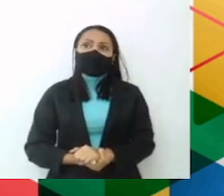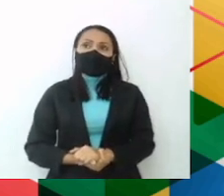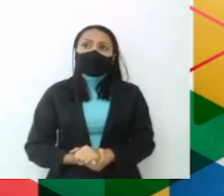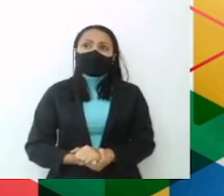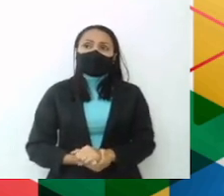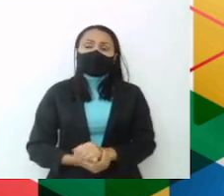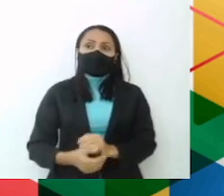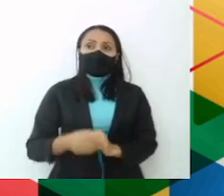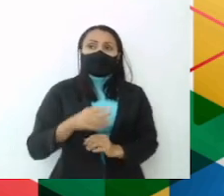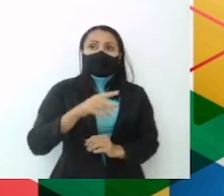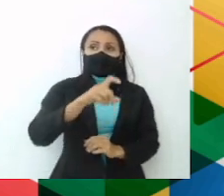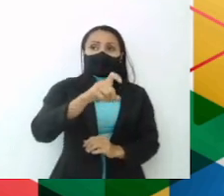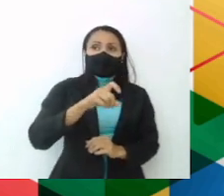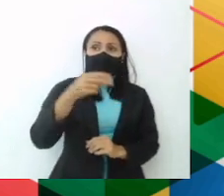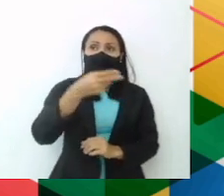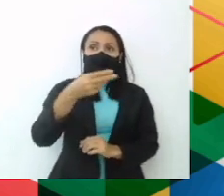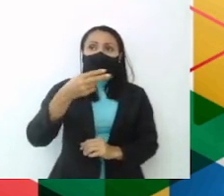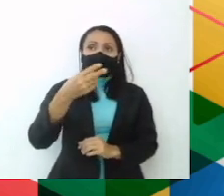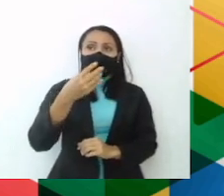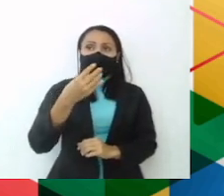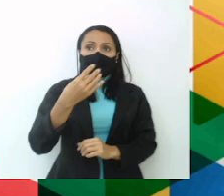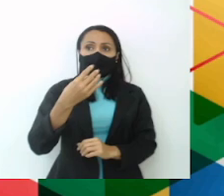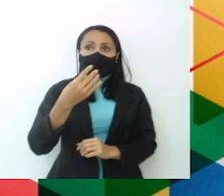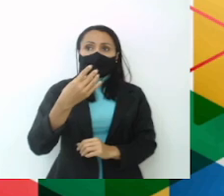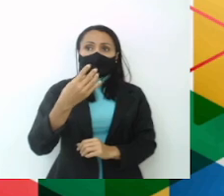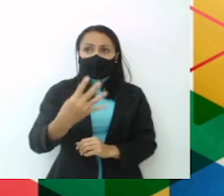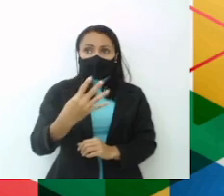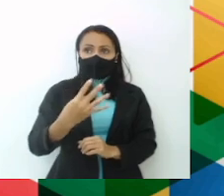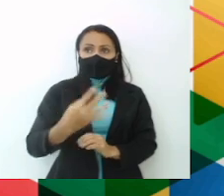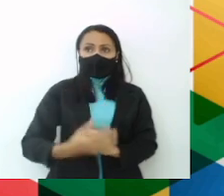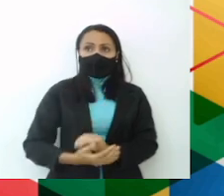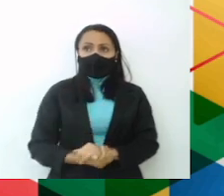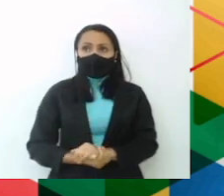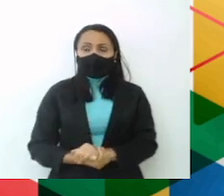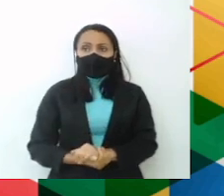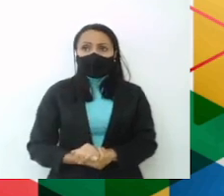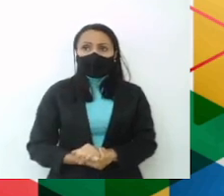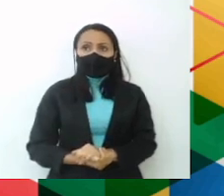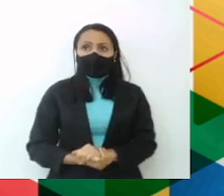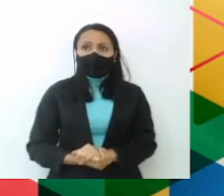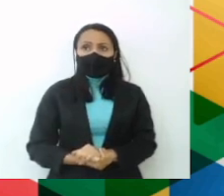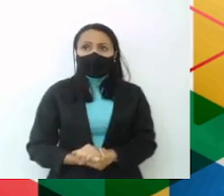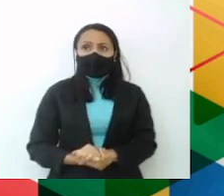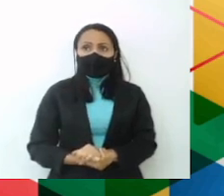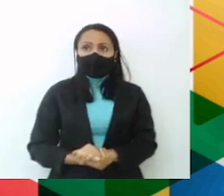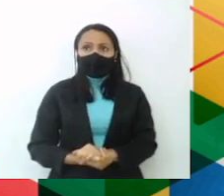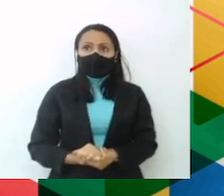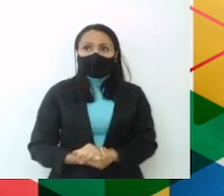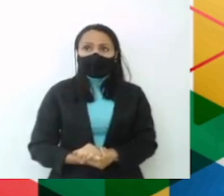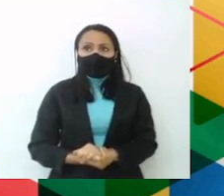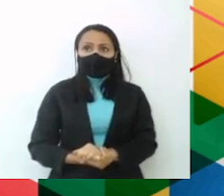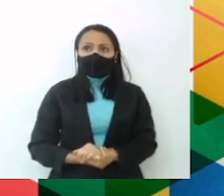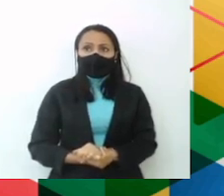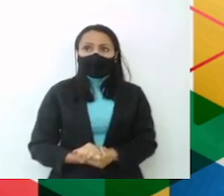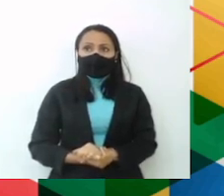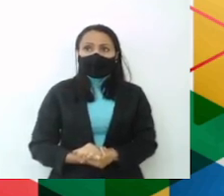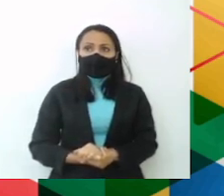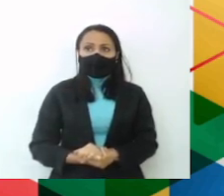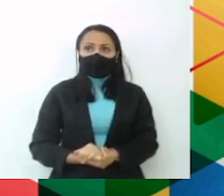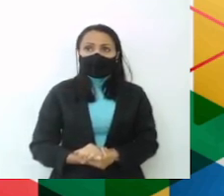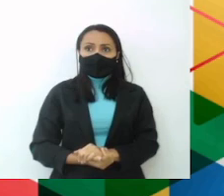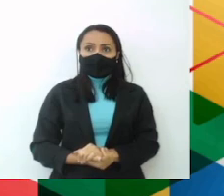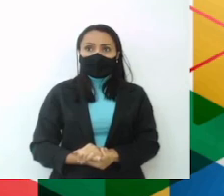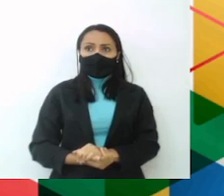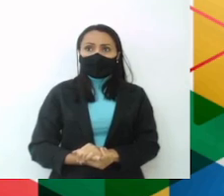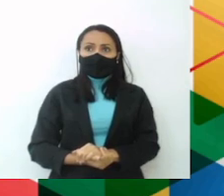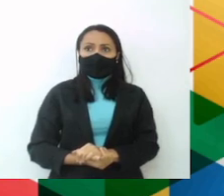vai multiplicar o x e depois vai passar dividindo. Deixa eu voltar aqui um pouquinho para